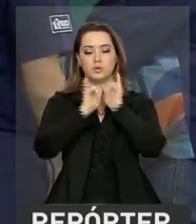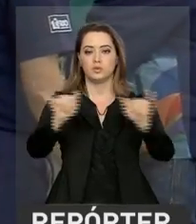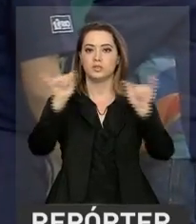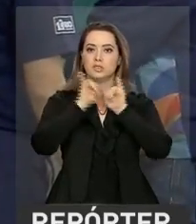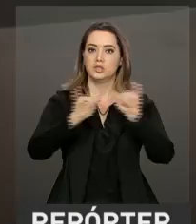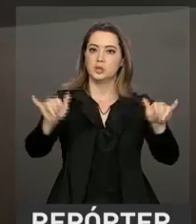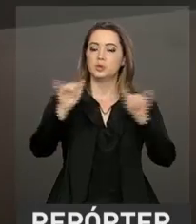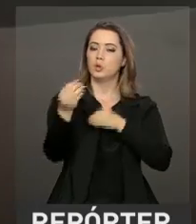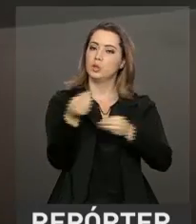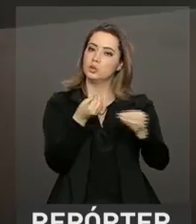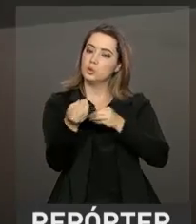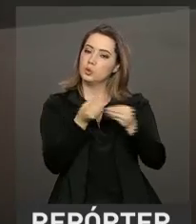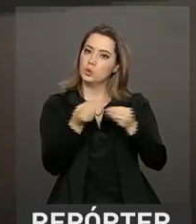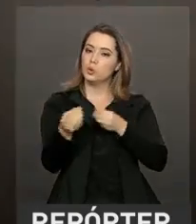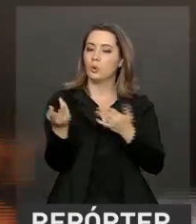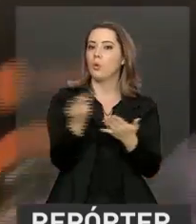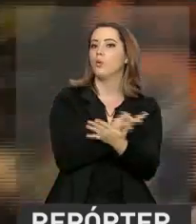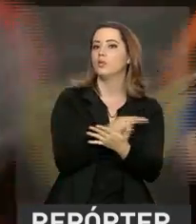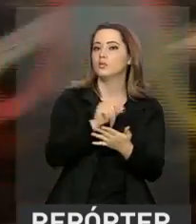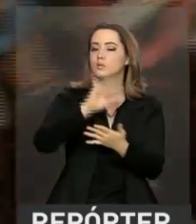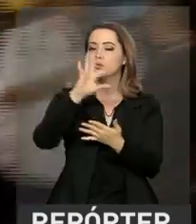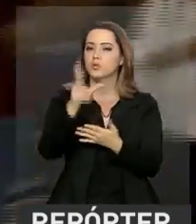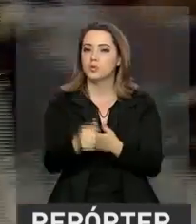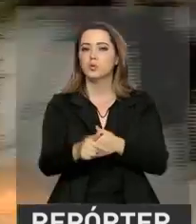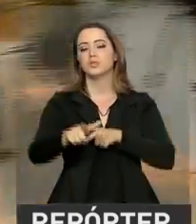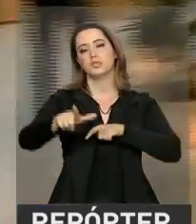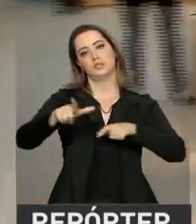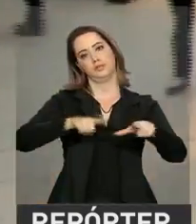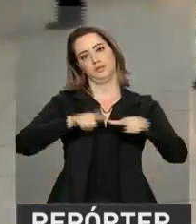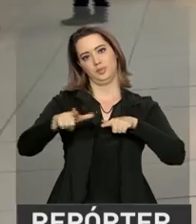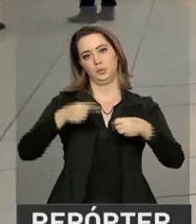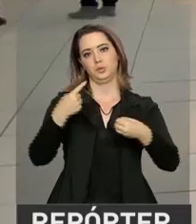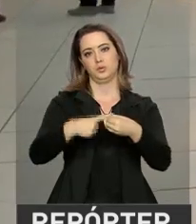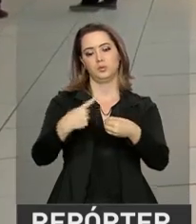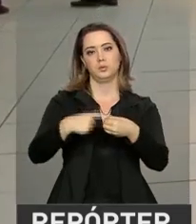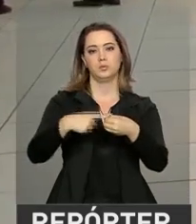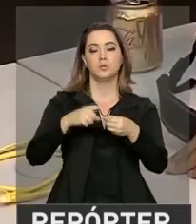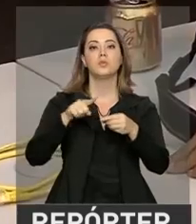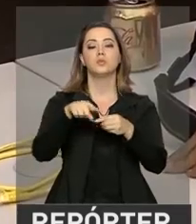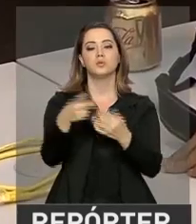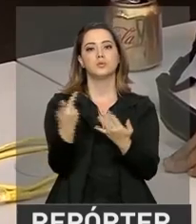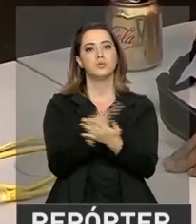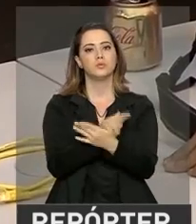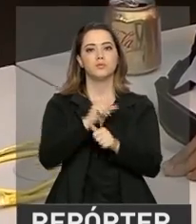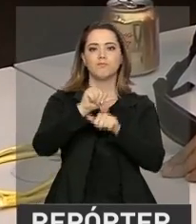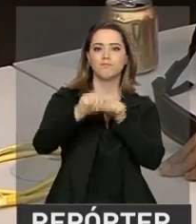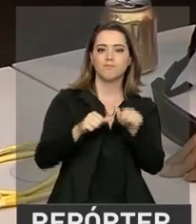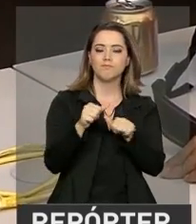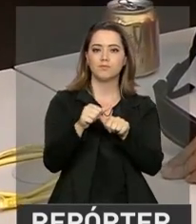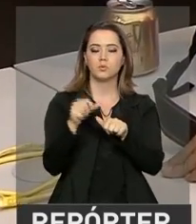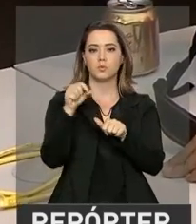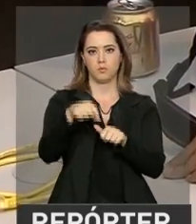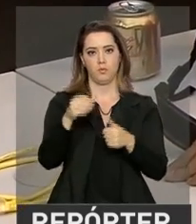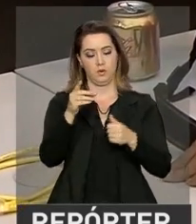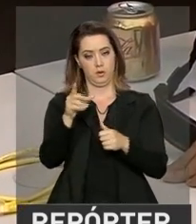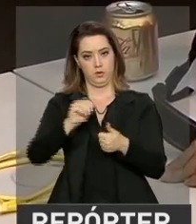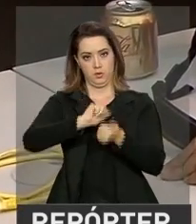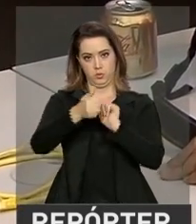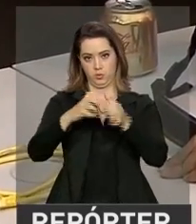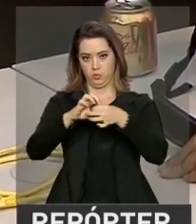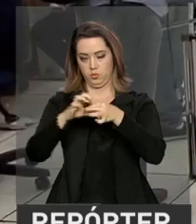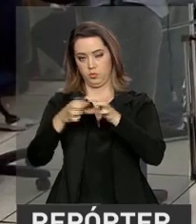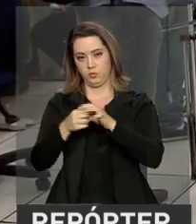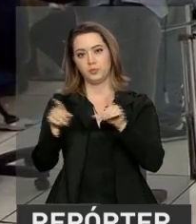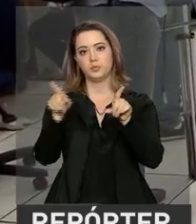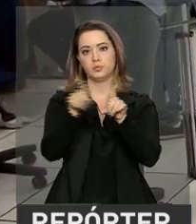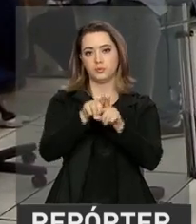da cidade e das transformações urbanas que ficarão como legado para os Jogos Olímpicos e Paralímpicos Rio